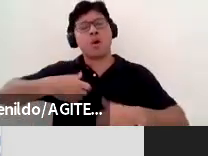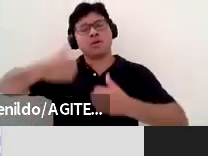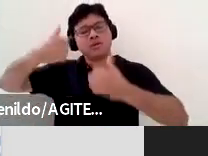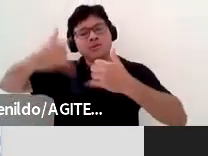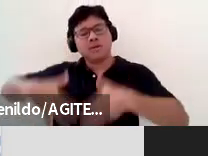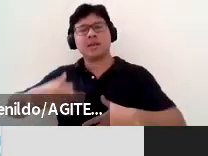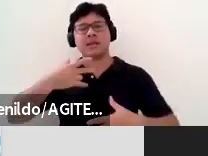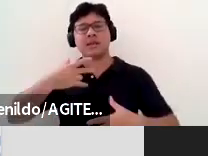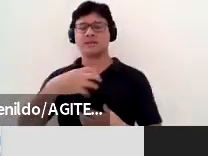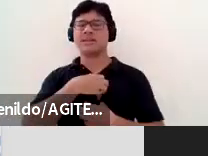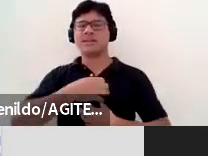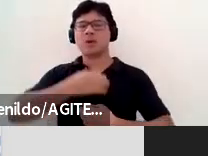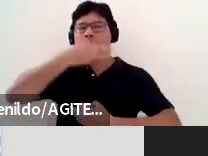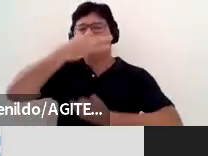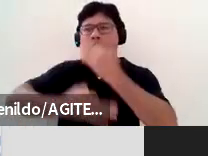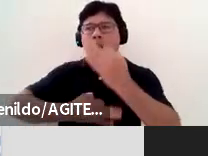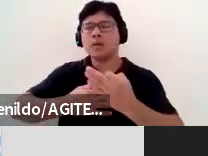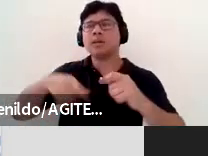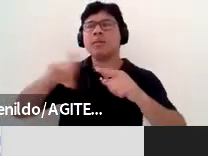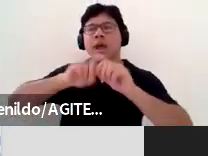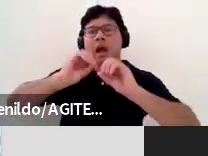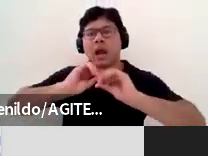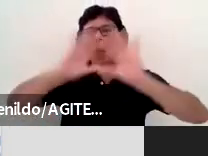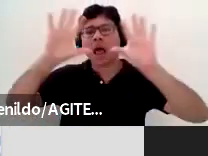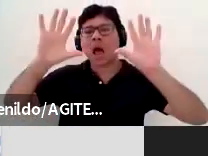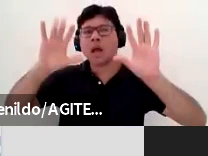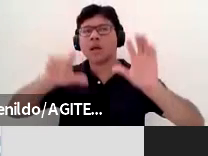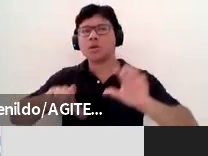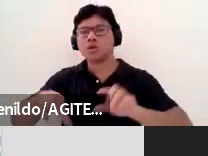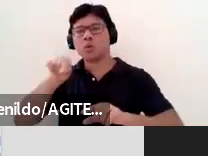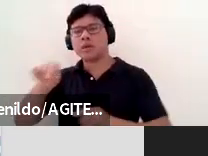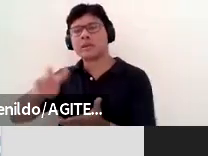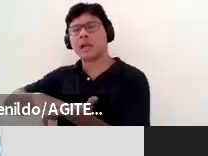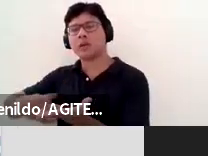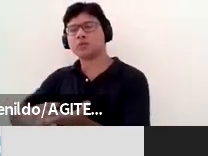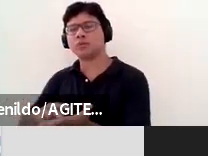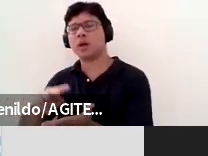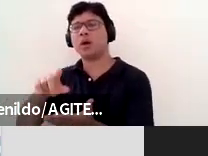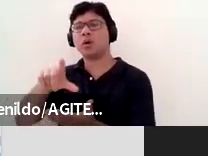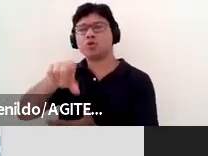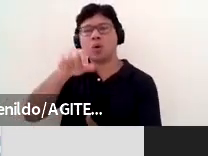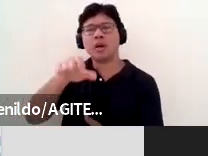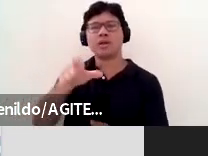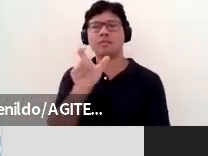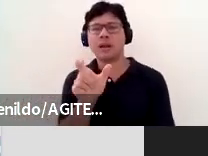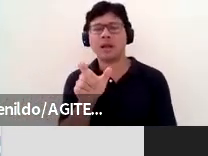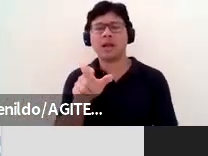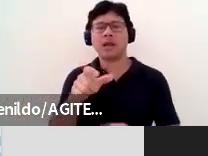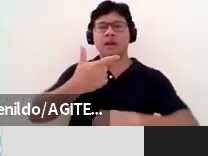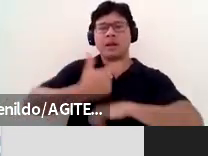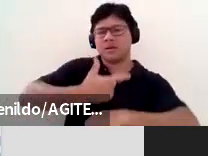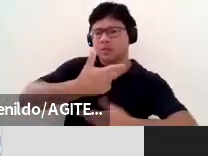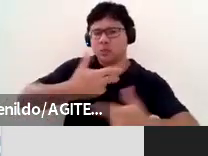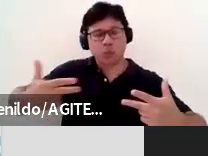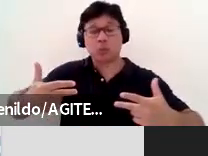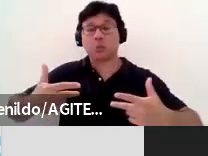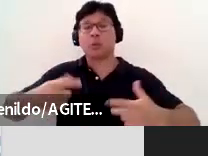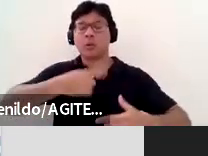senso crítico e maior clareza sobre as nossas escolhas, né? Então, a partir desse repertório dos outros,